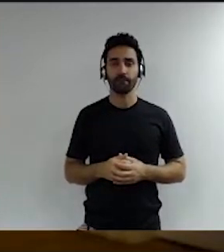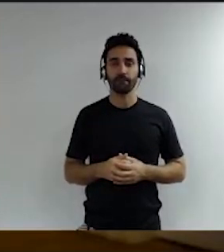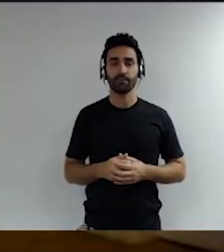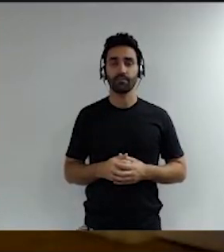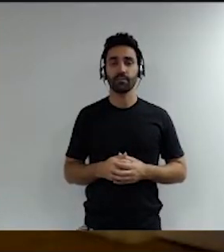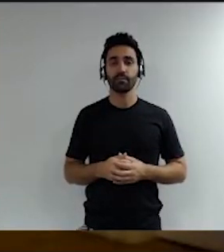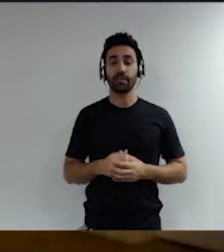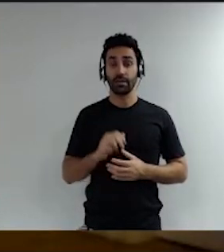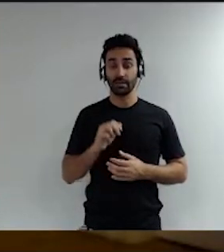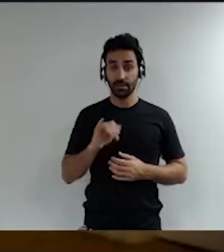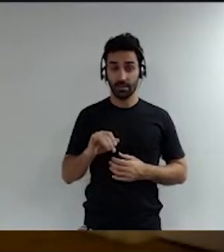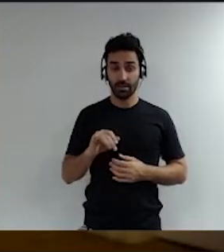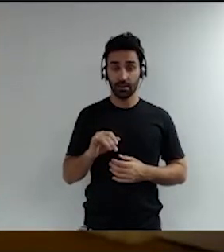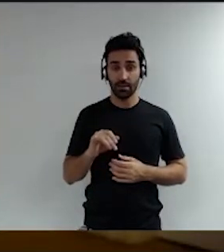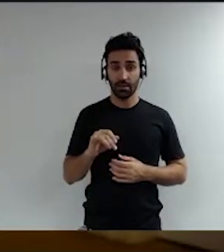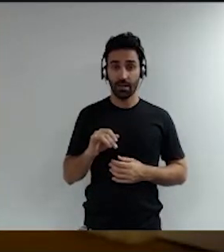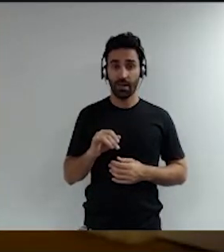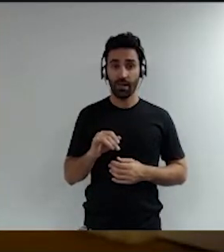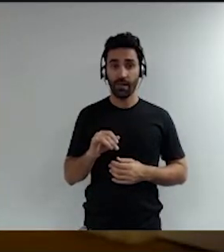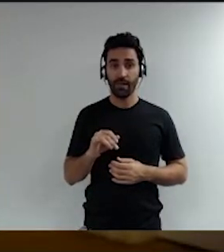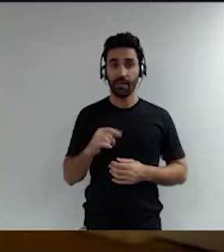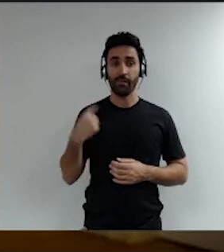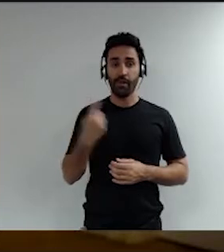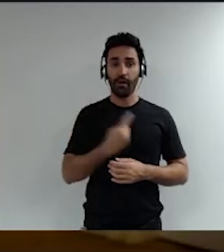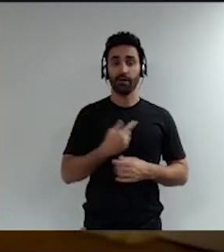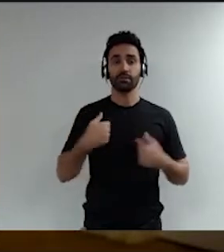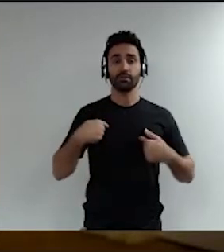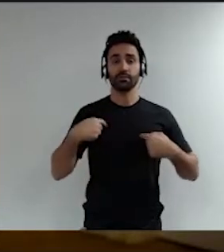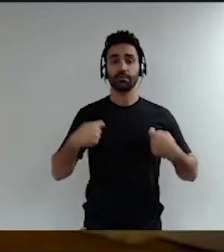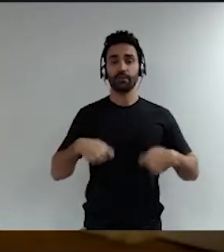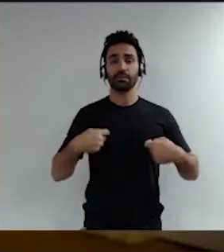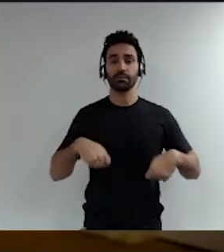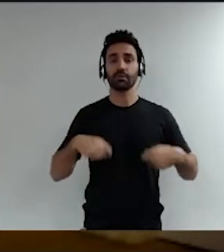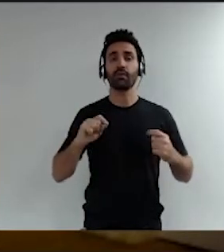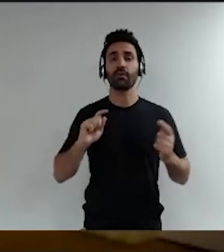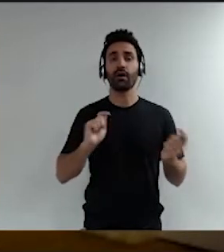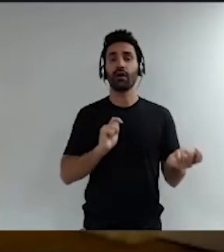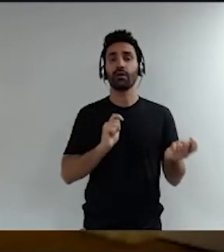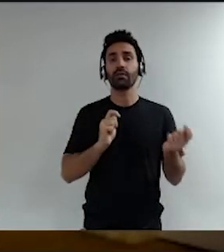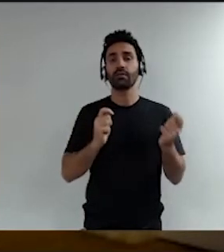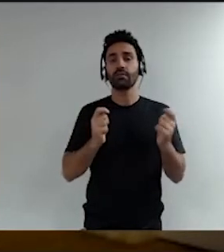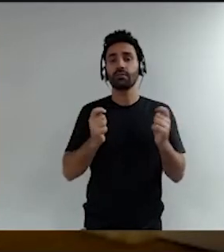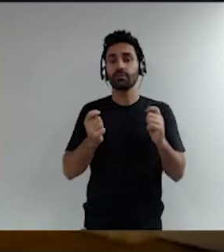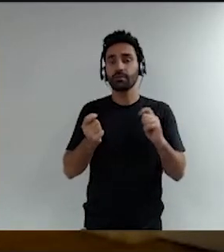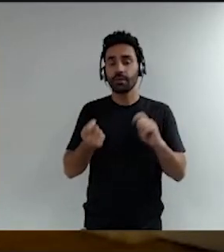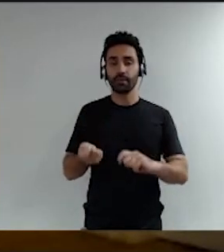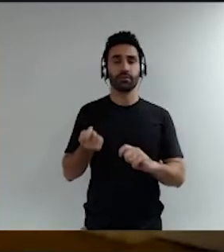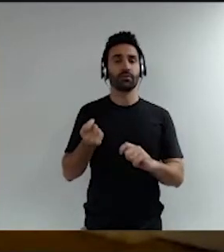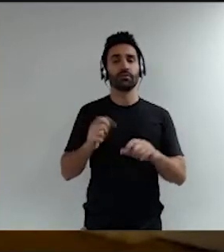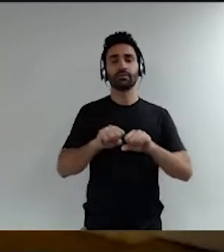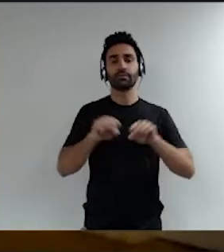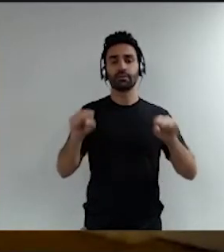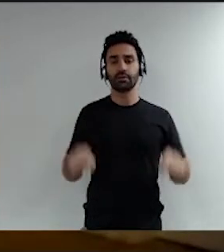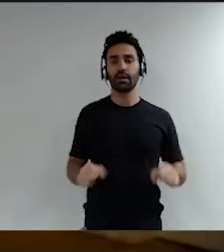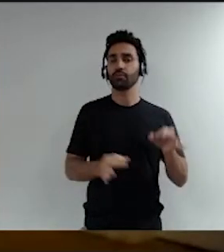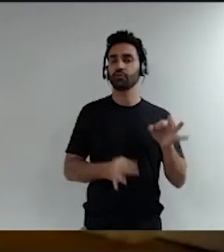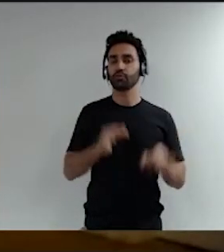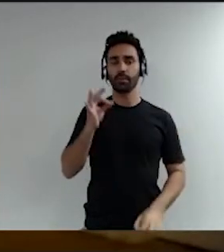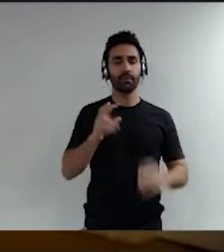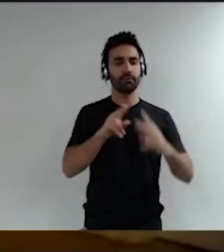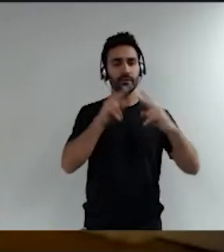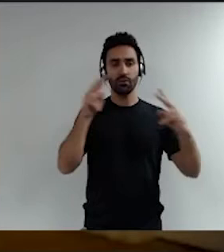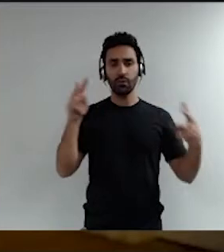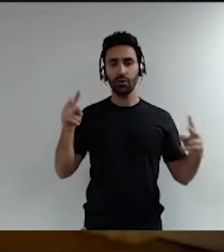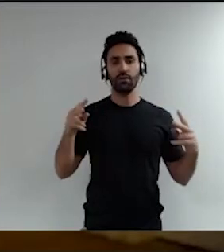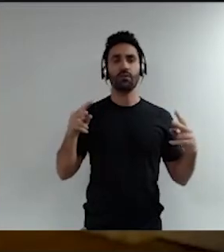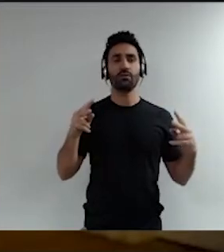Se assim o é, nós temos que adaptar o nosso sistema de julgamento virtual para que